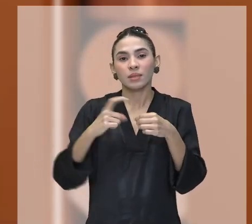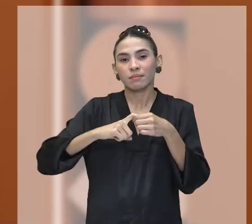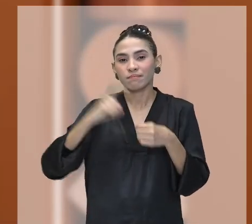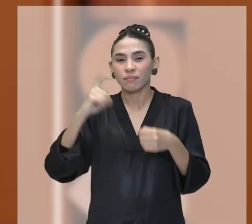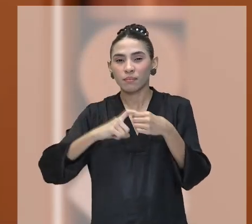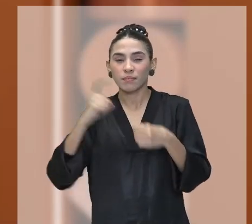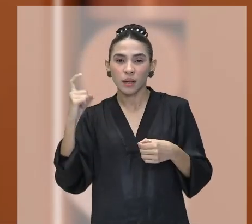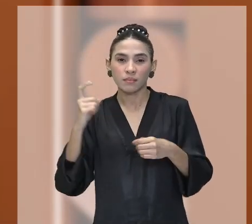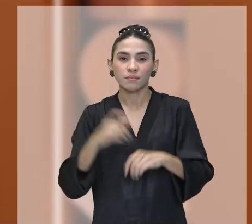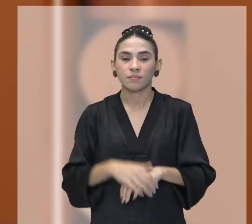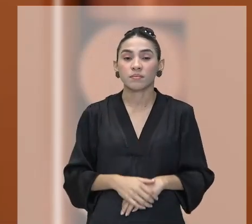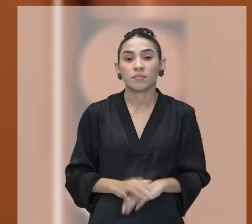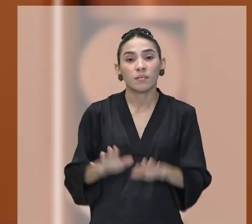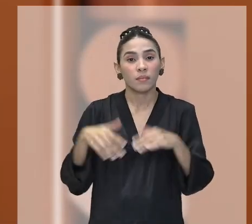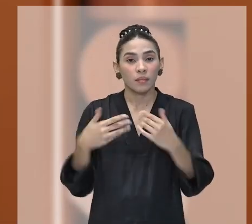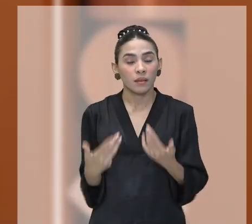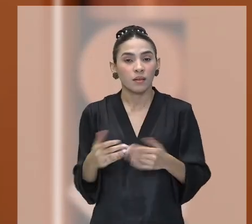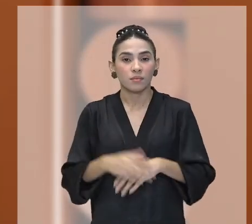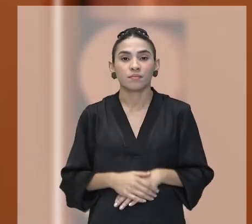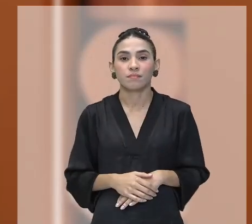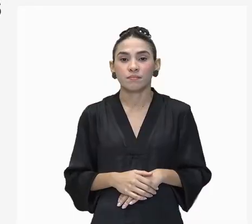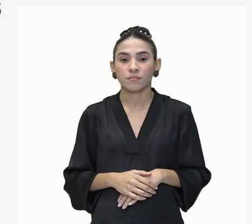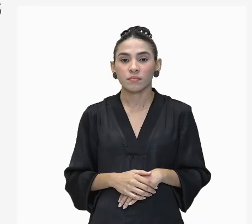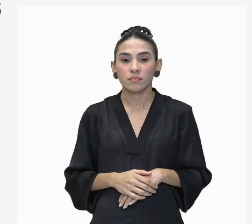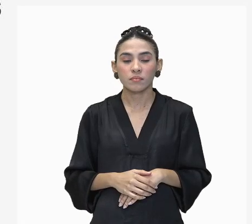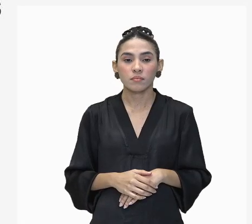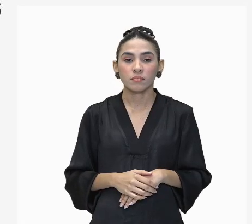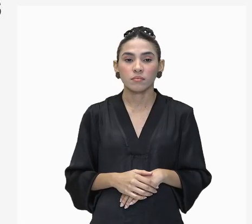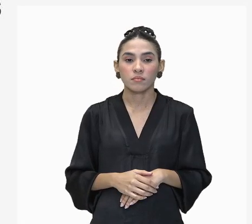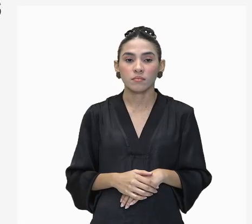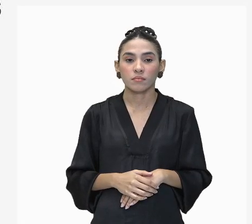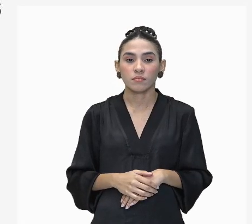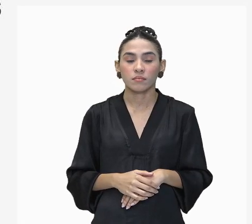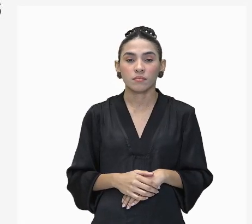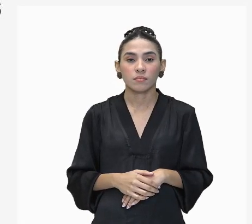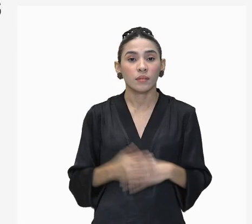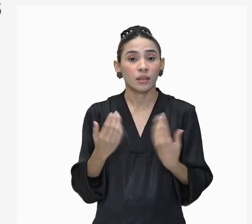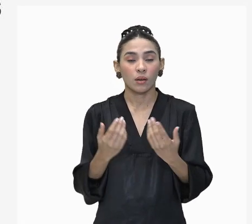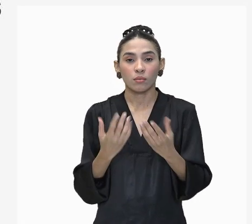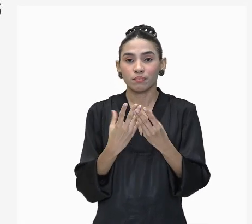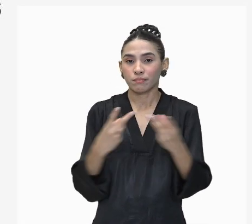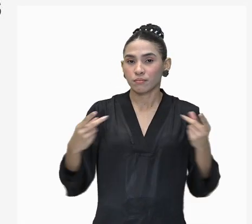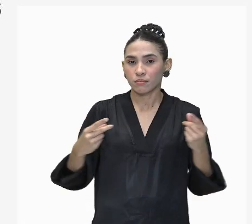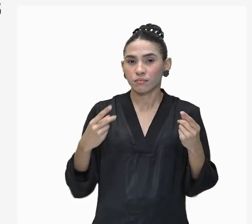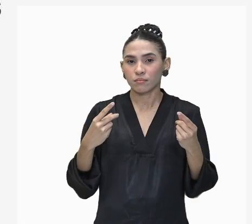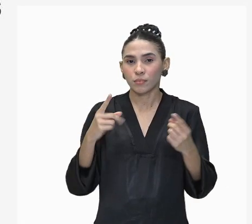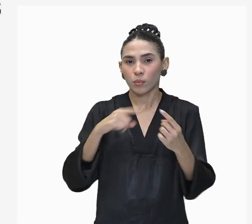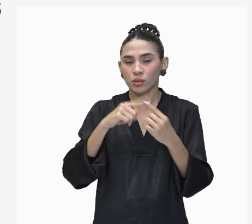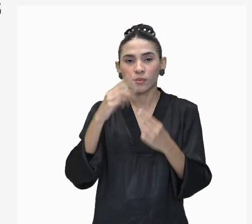do caminho. Então, eles não foram vencidos, né, militarmente,